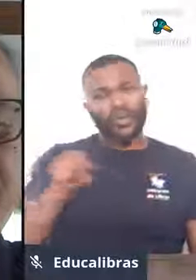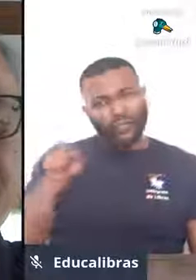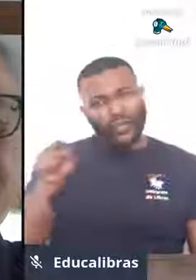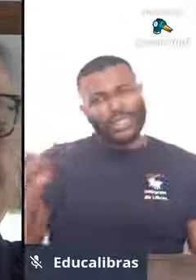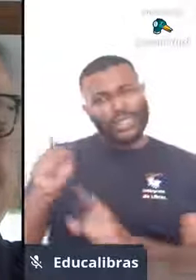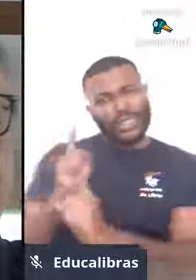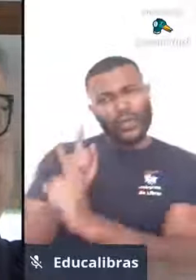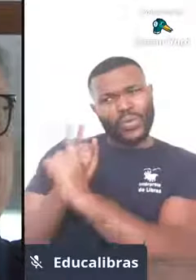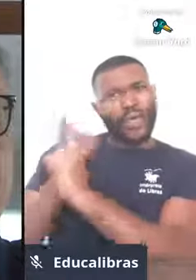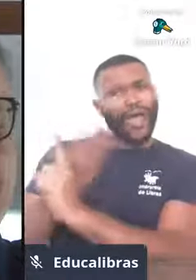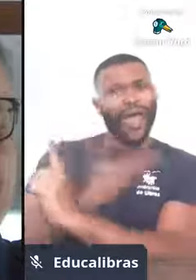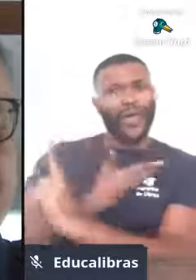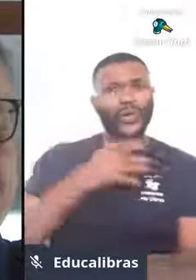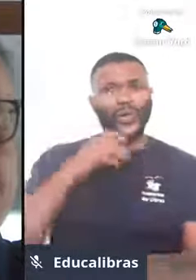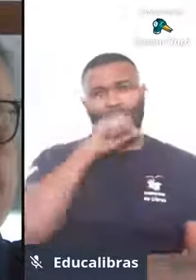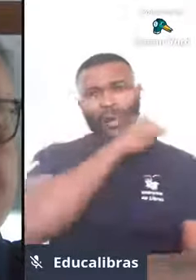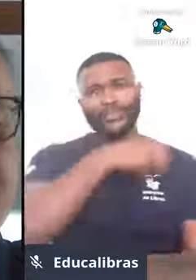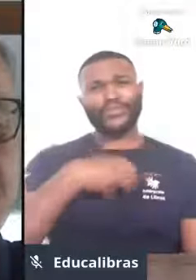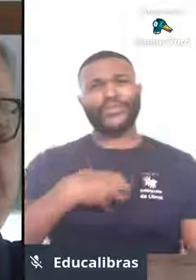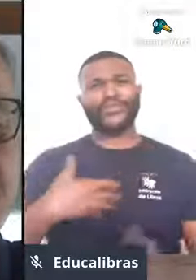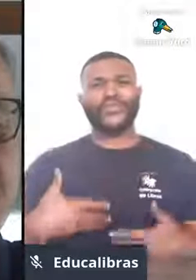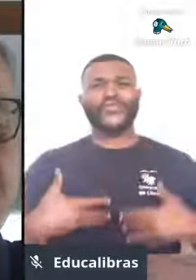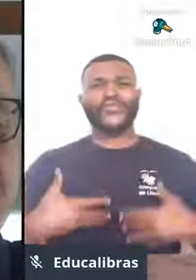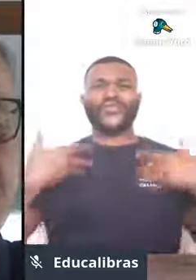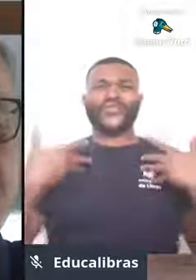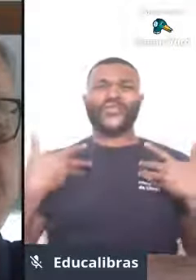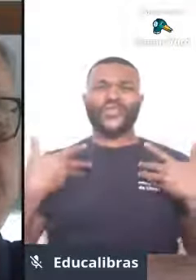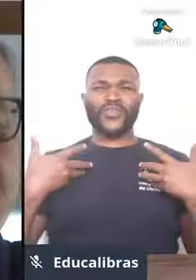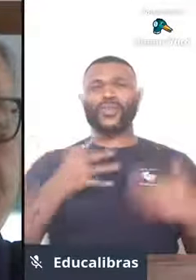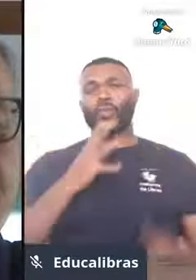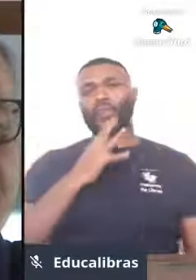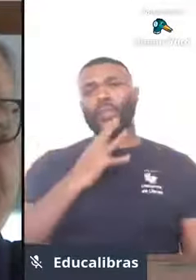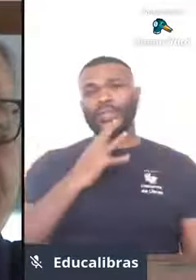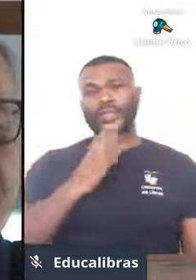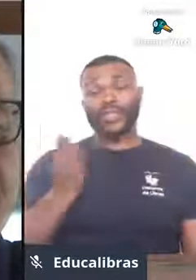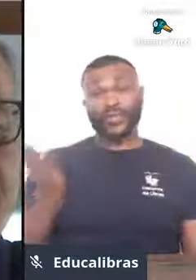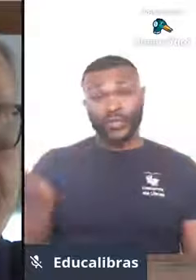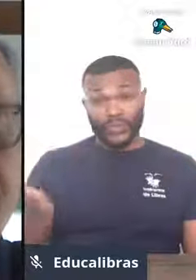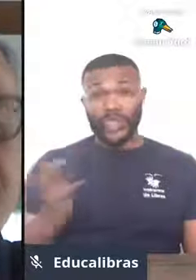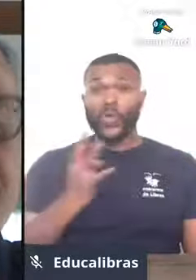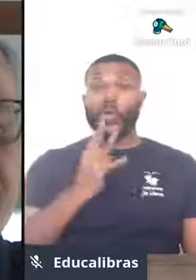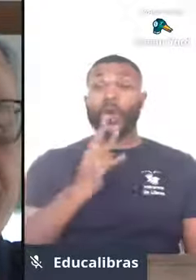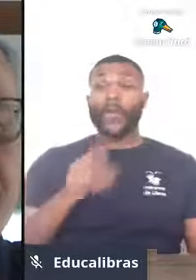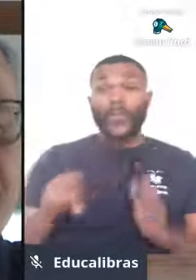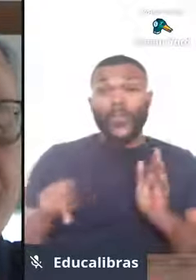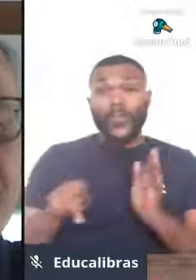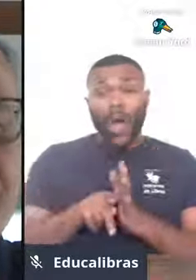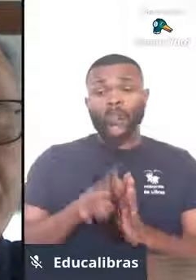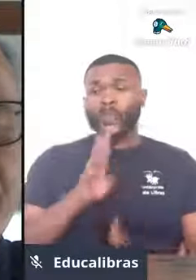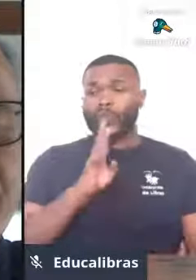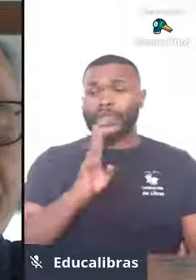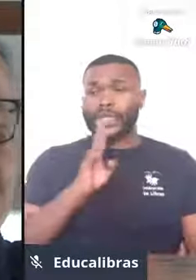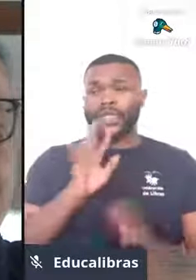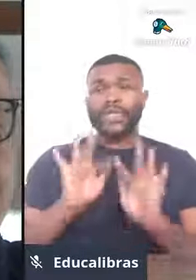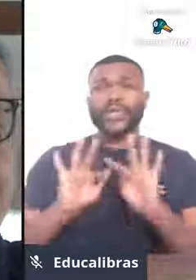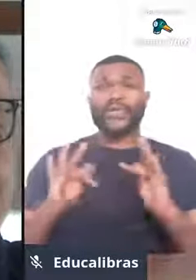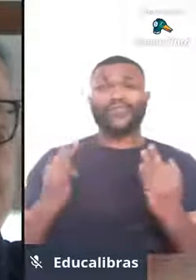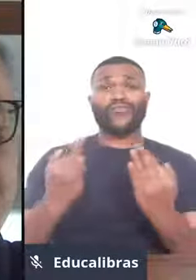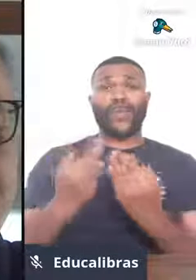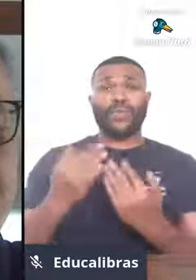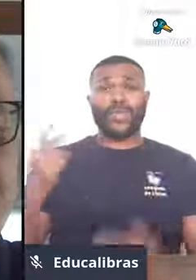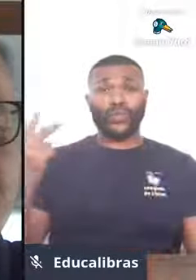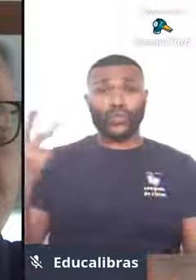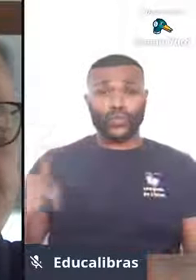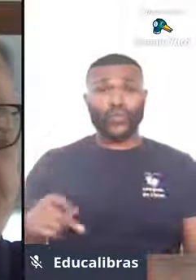e para mim um orgulho enorme conhecer você, conhecer parte da sua família, né? Parte